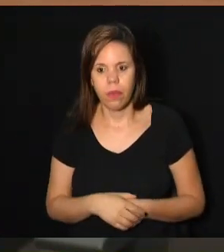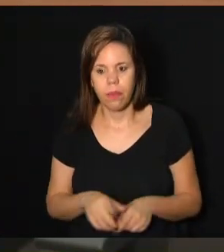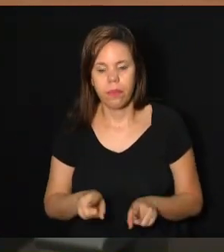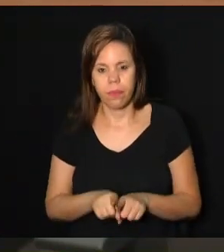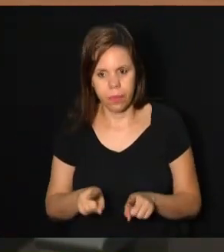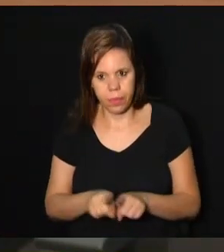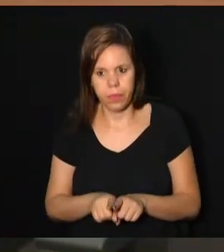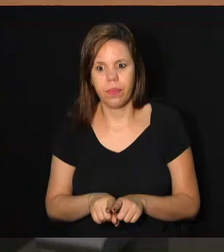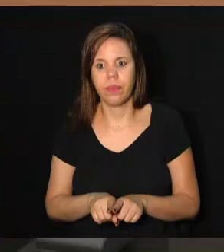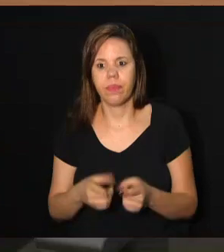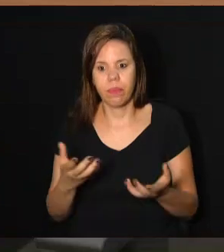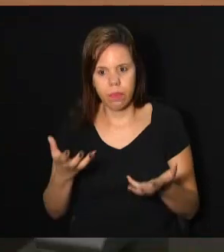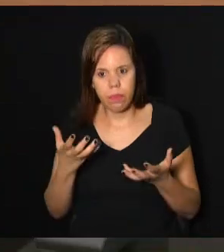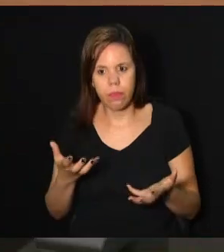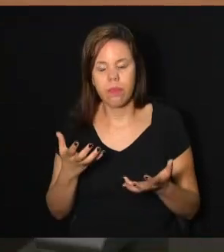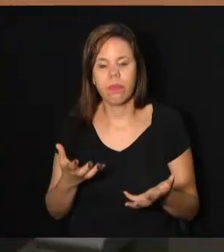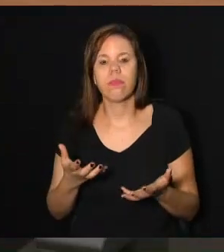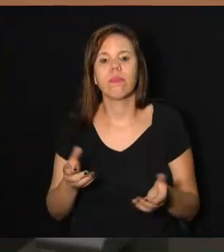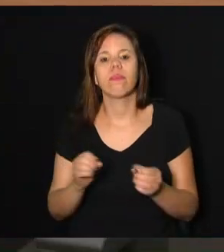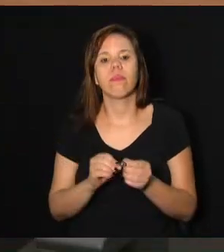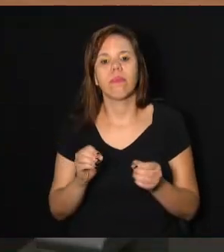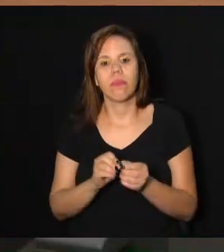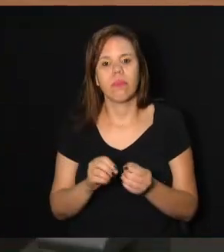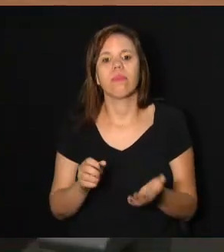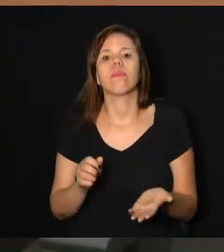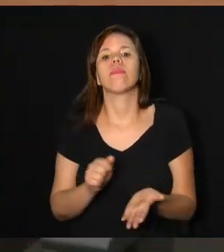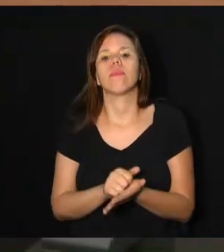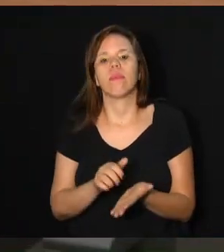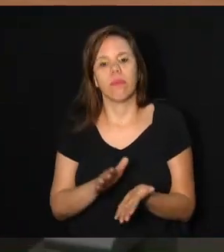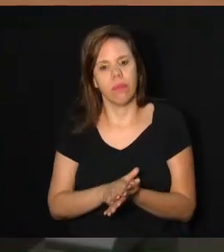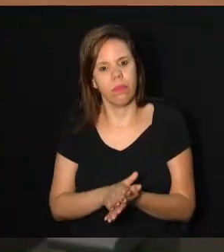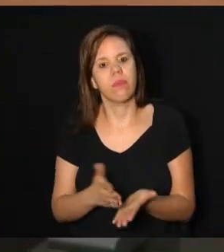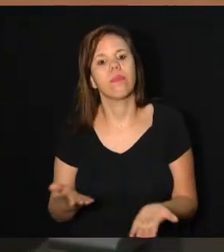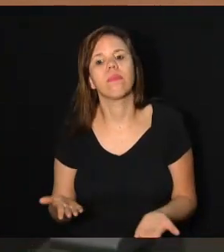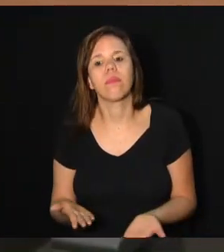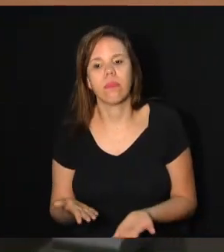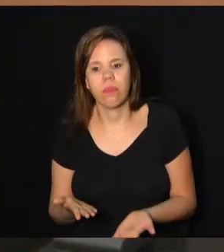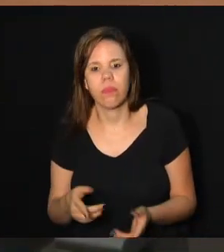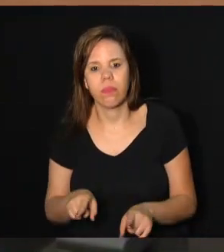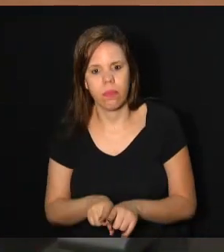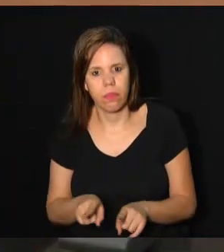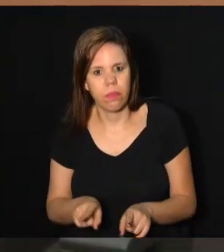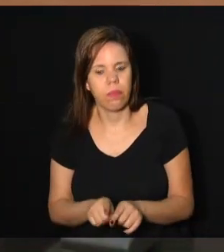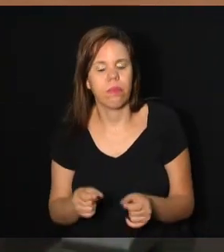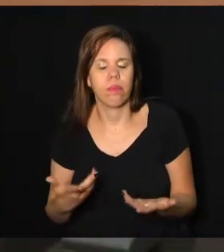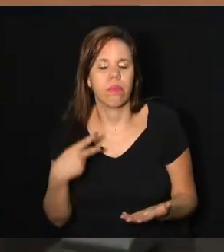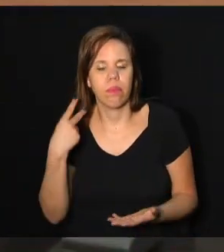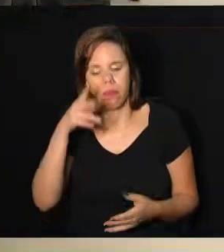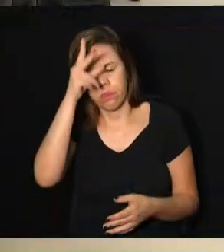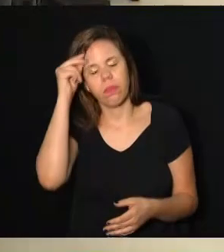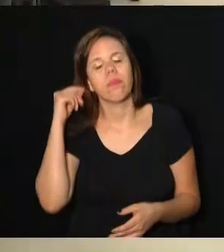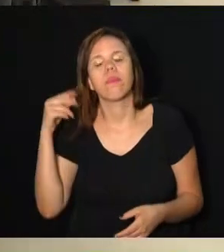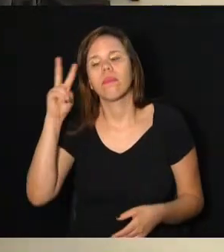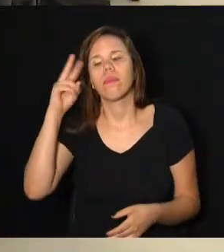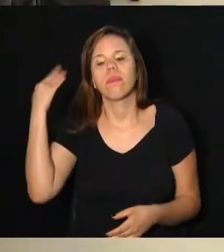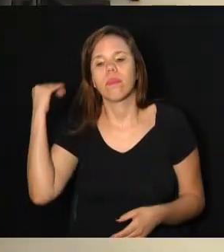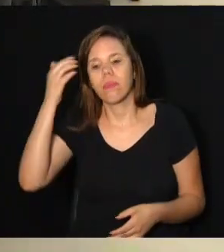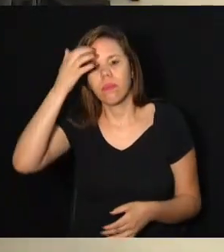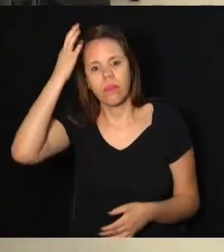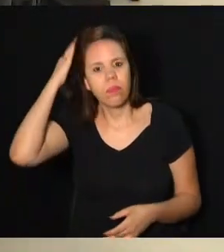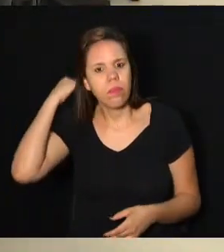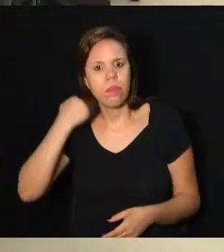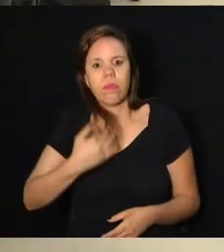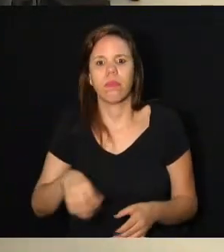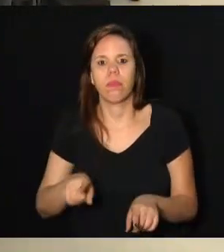prefeito. E tinha mais PMDB, tinha PT junto. Mas entendeu? numa conjuntura específica, no momento, se você recorta naquele período de